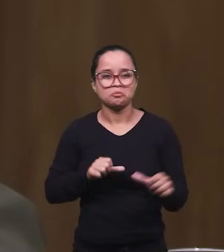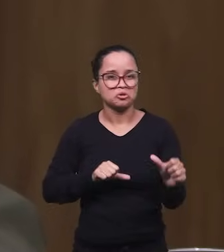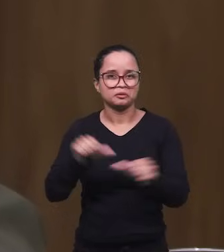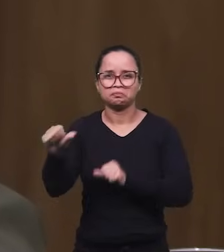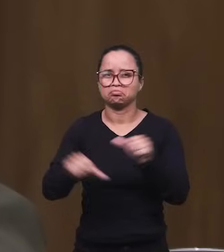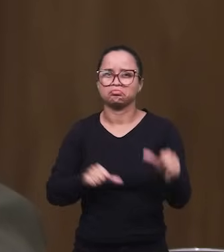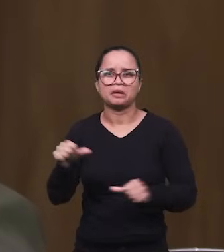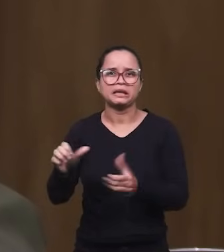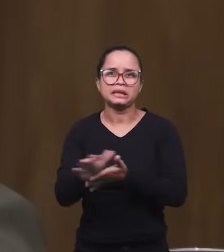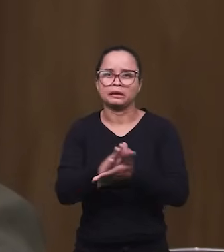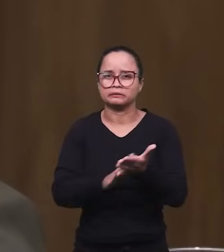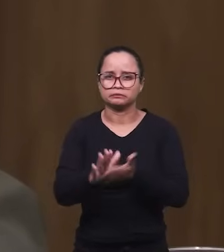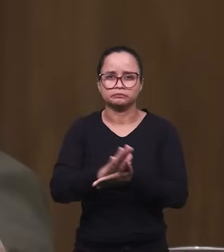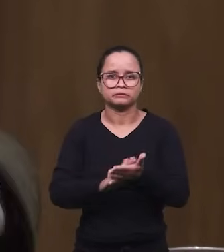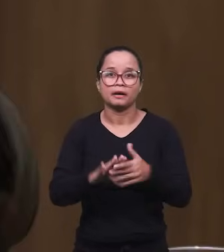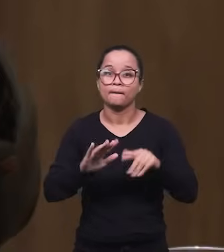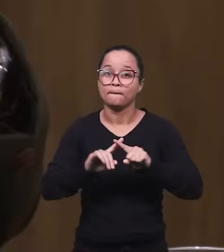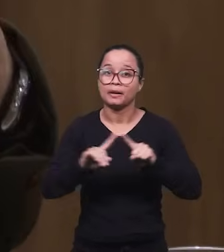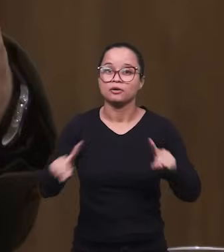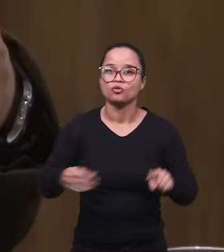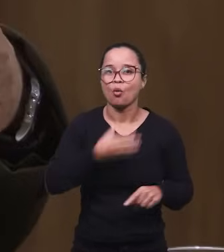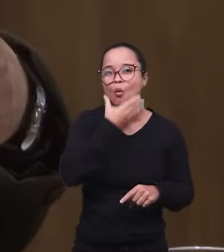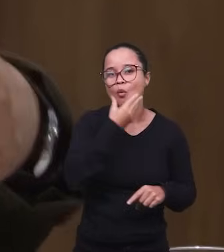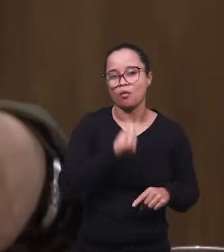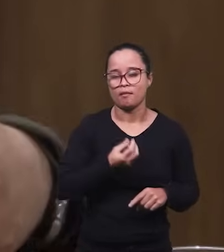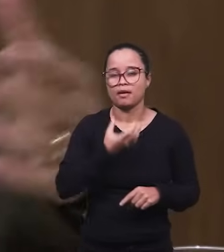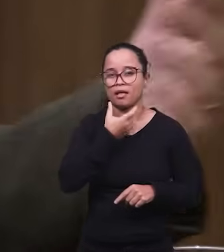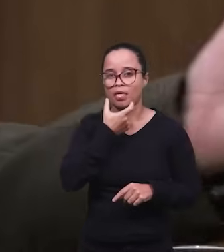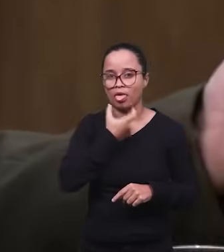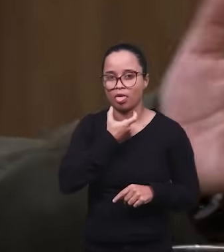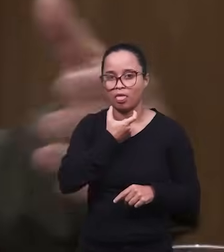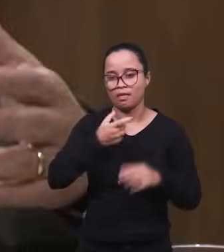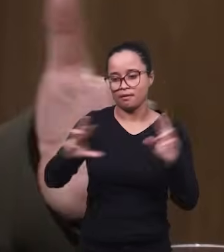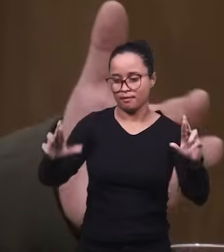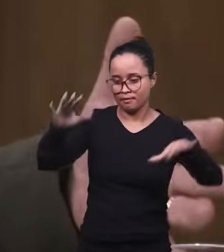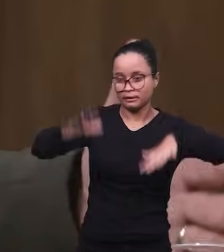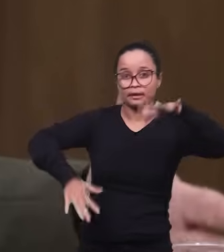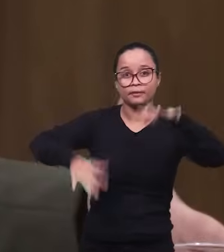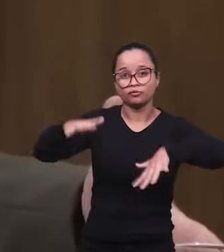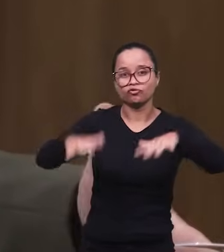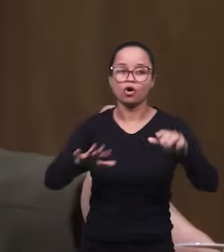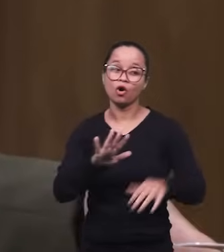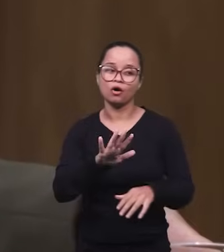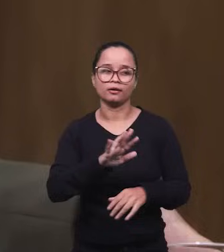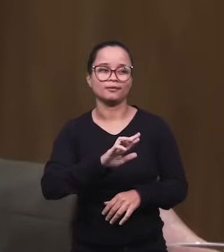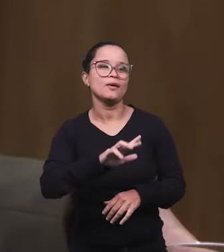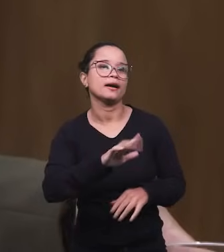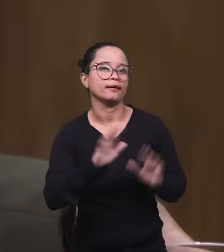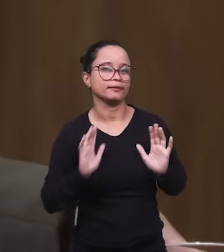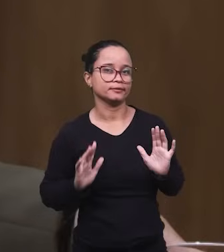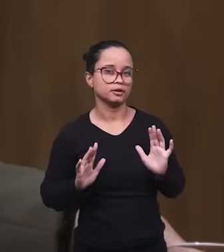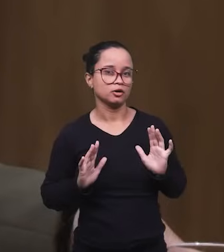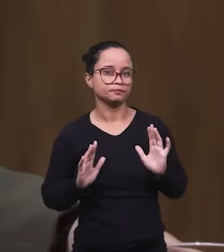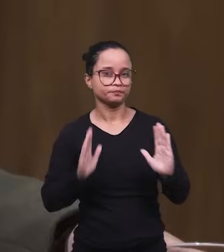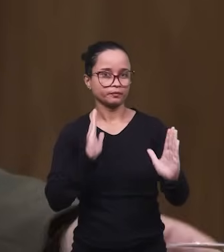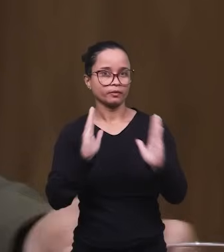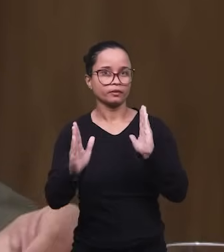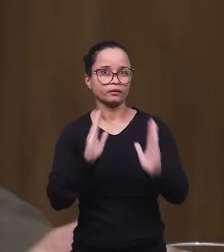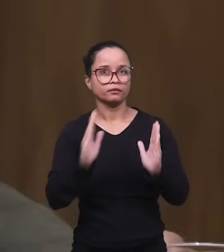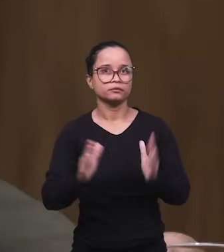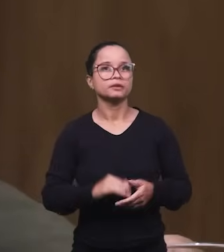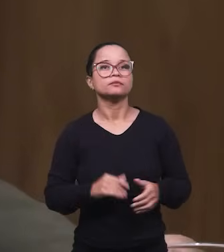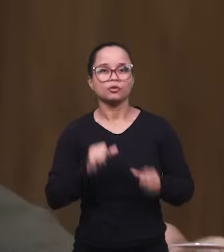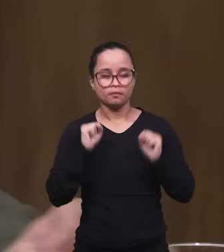podia mudar ele em nada. Einstein já vem e já traz essa relatividade. Olha, não é bem assim. O tempo ele